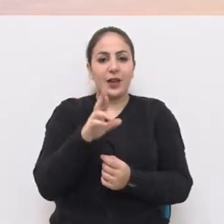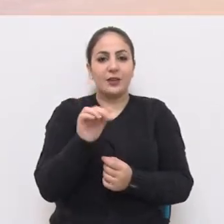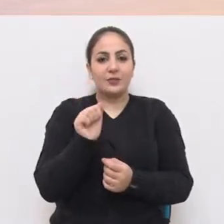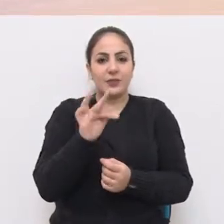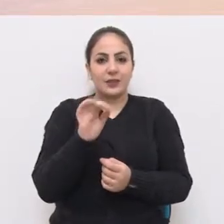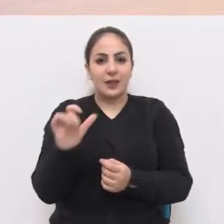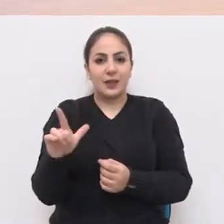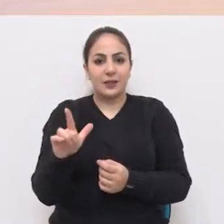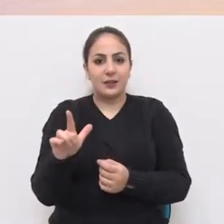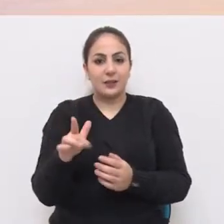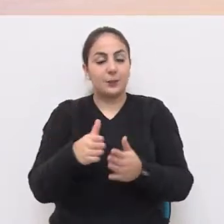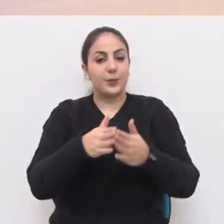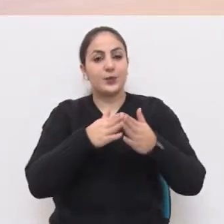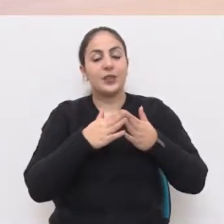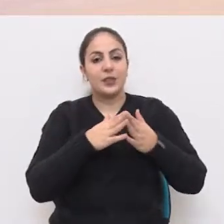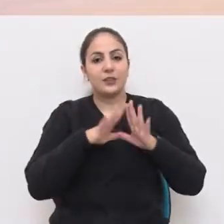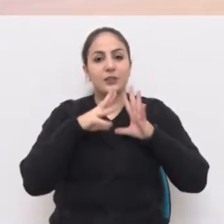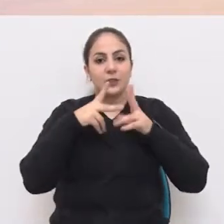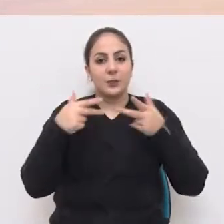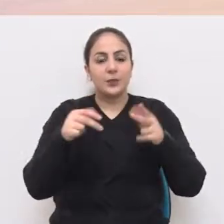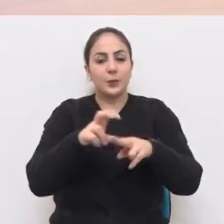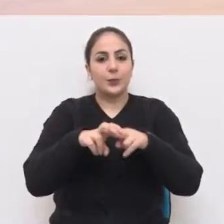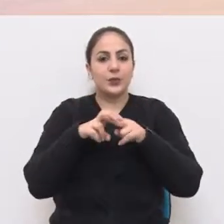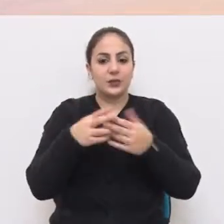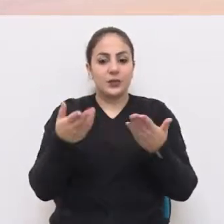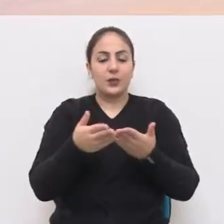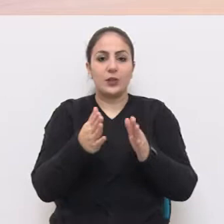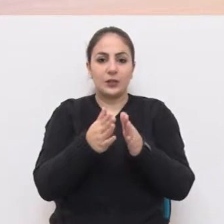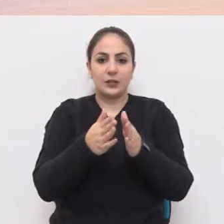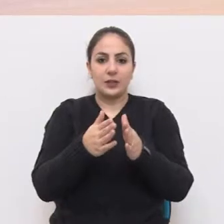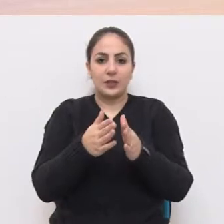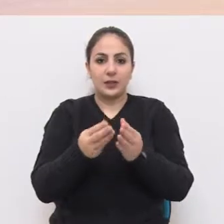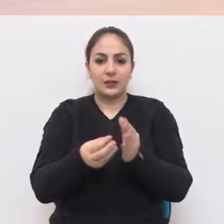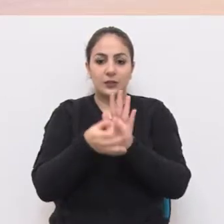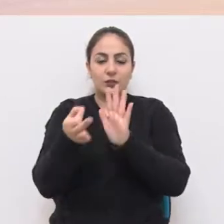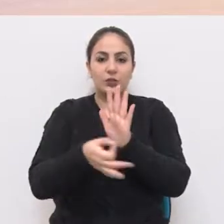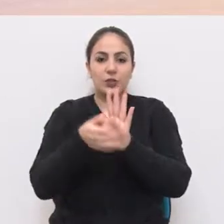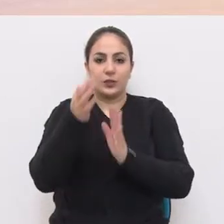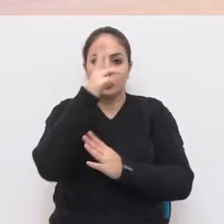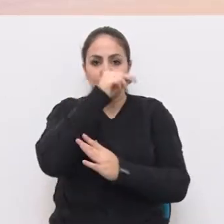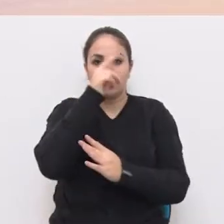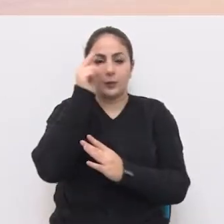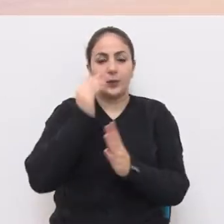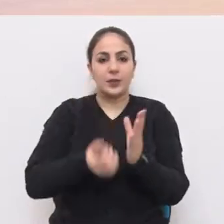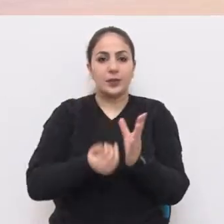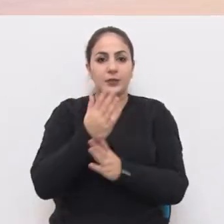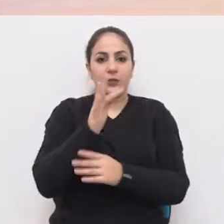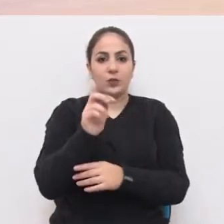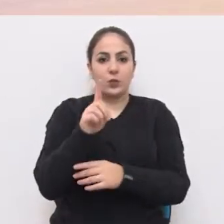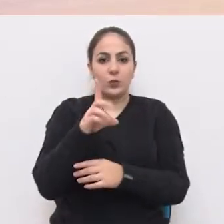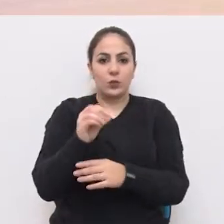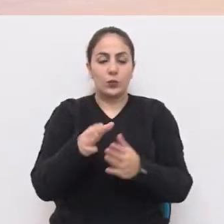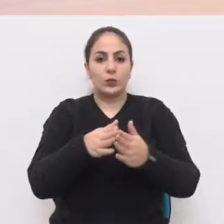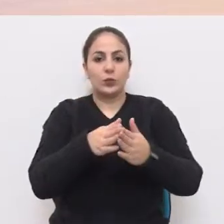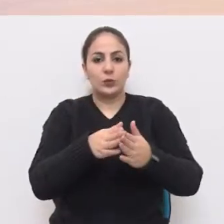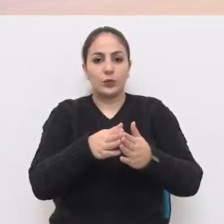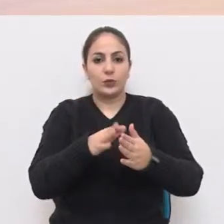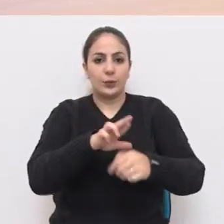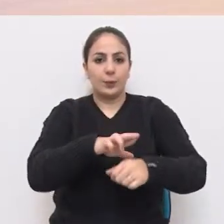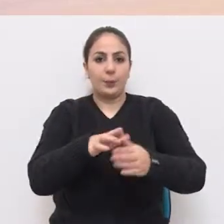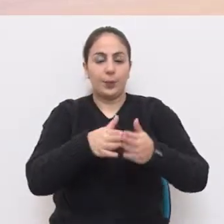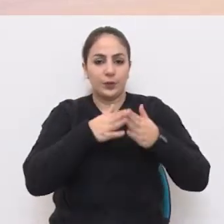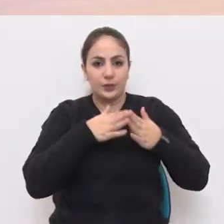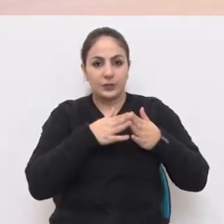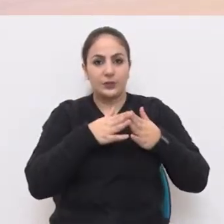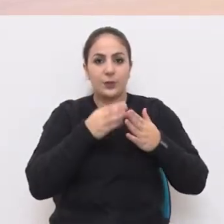um defensor dos animais. Por isso, agora ele está sugerindo ao Executivo a criação do Fundo de Proteção e Bem-Estar